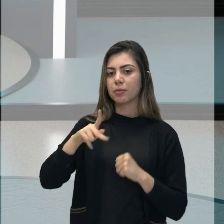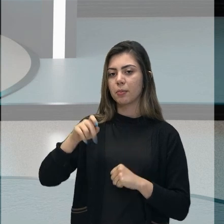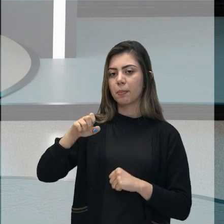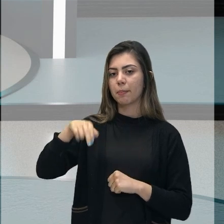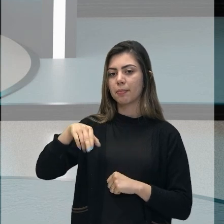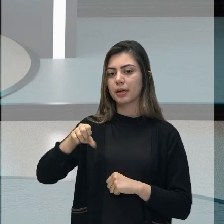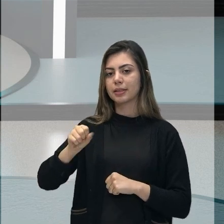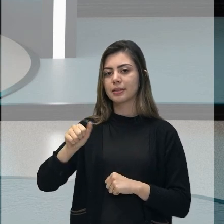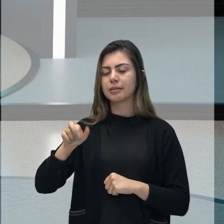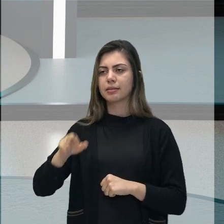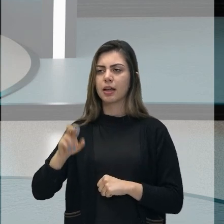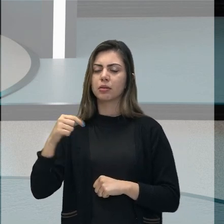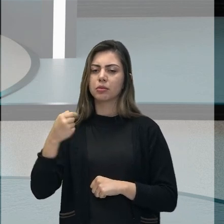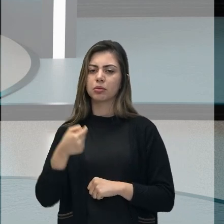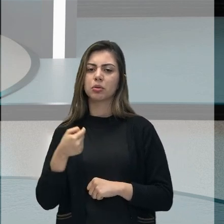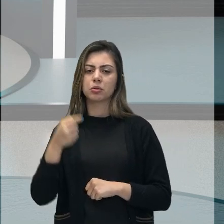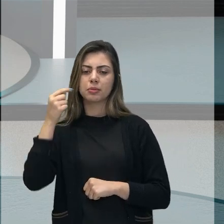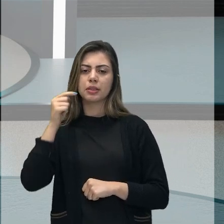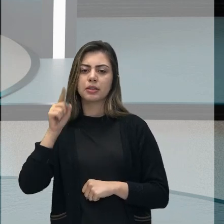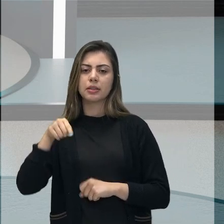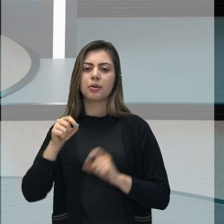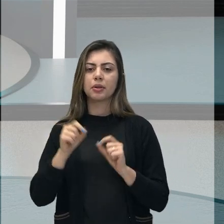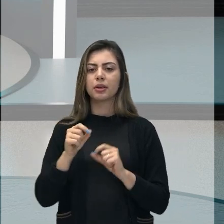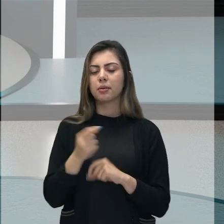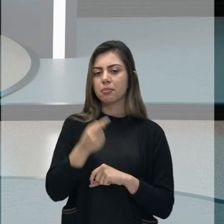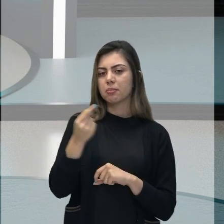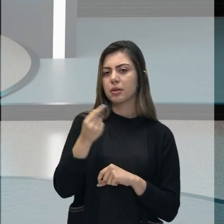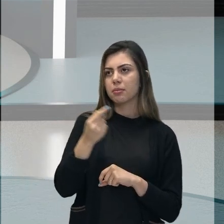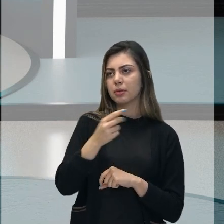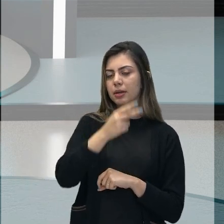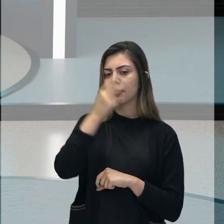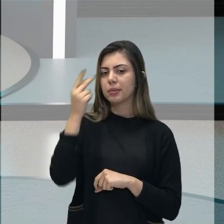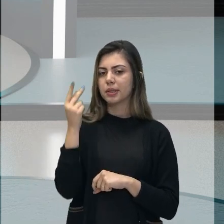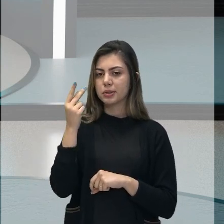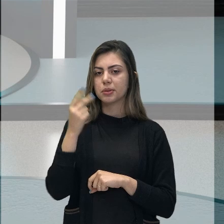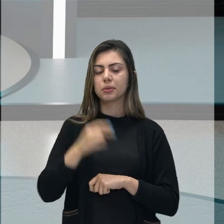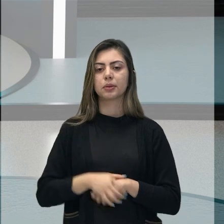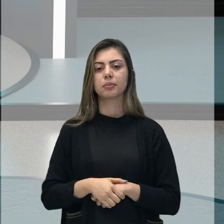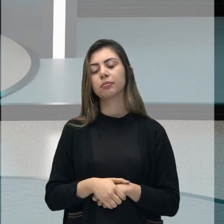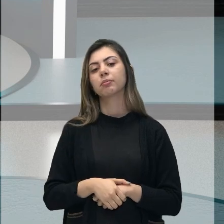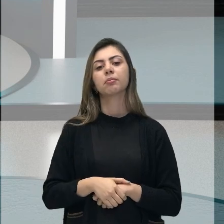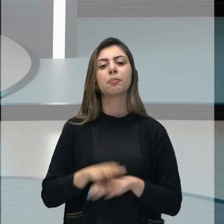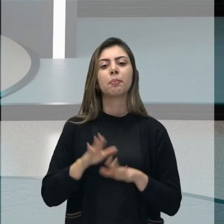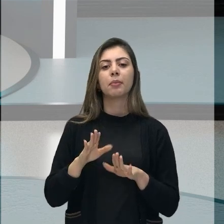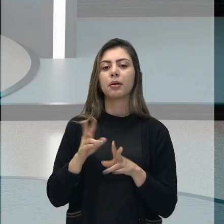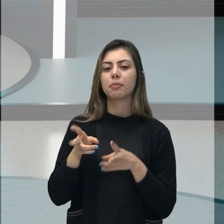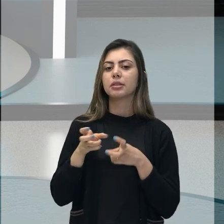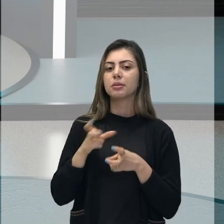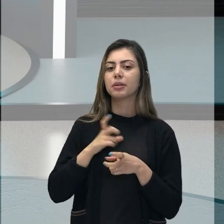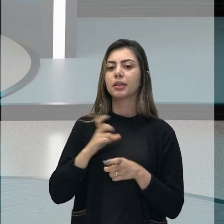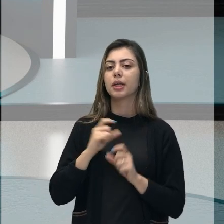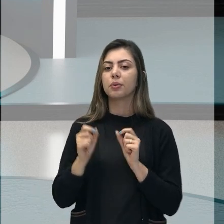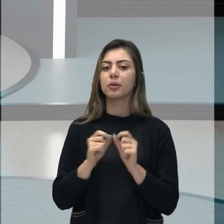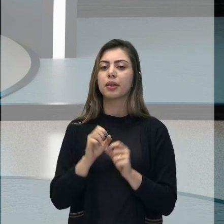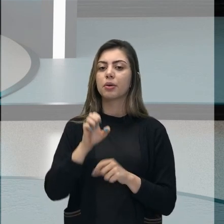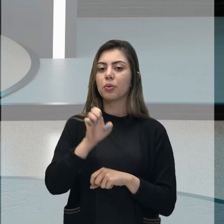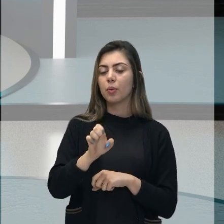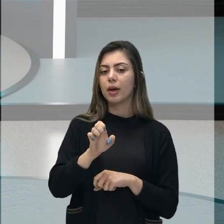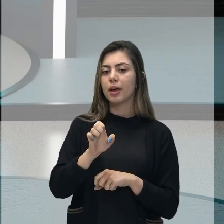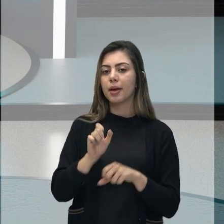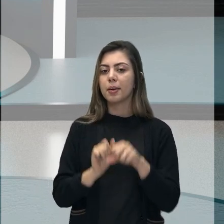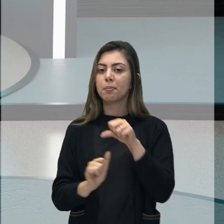é irregular, tá entendendo? Na primeira pessoa logo eu digo eu pienso. Olha, o E da raiz se transforma em IE.